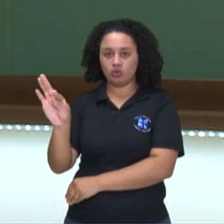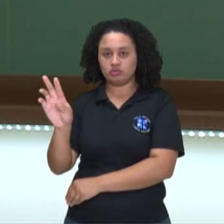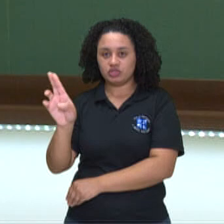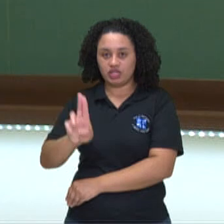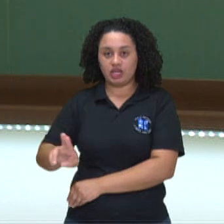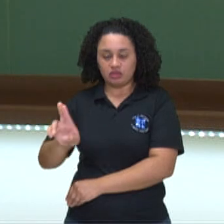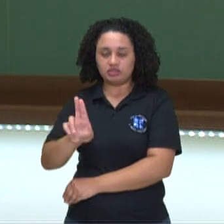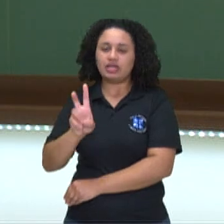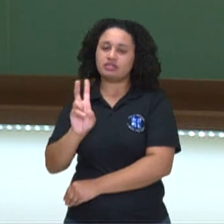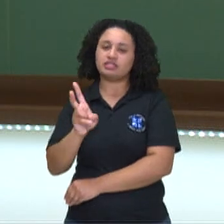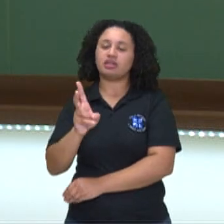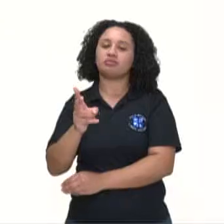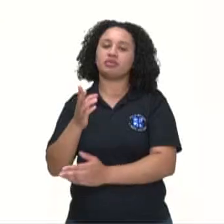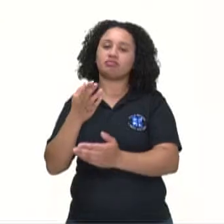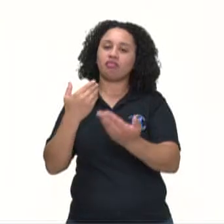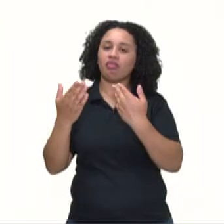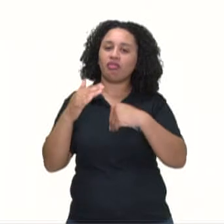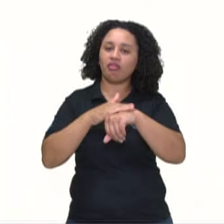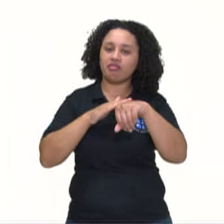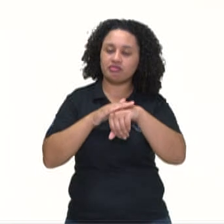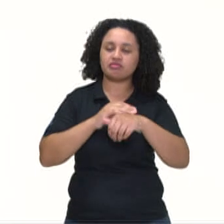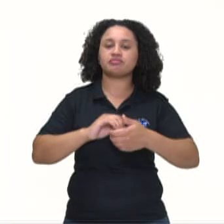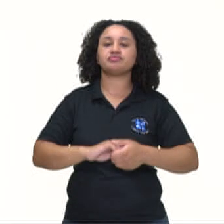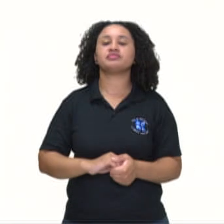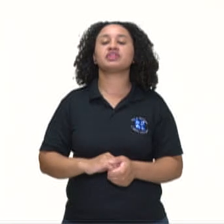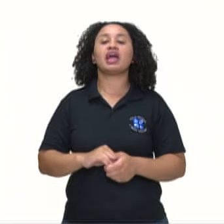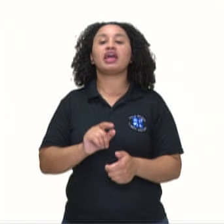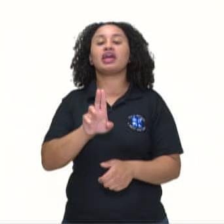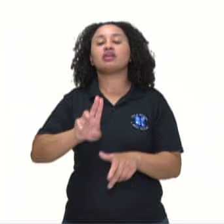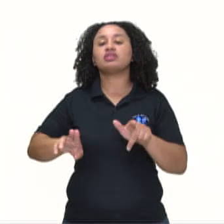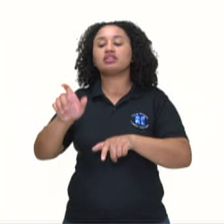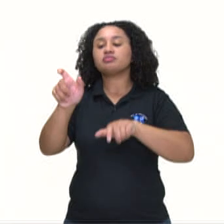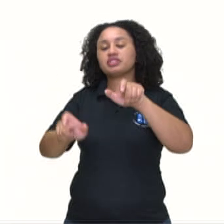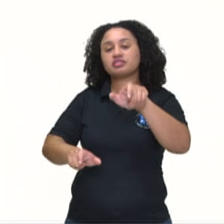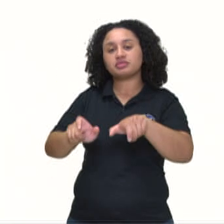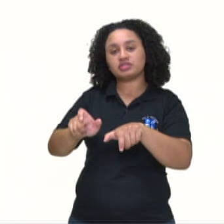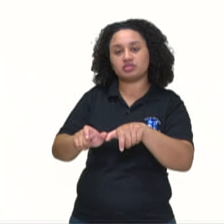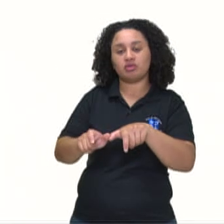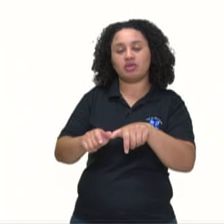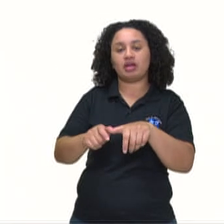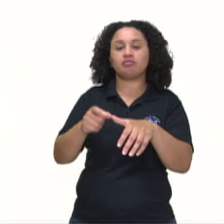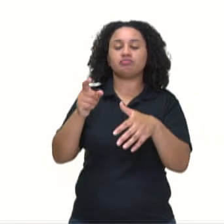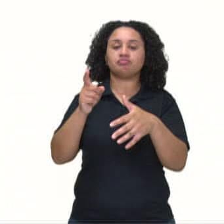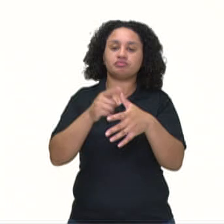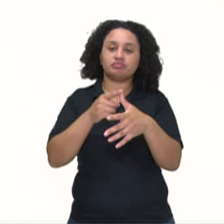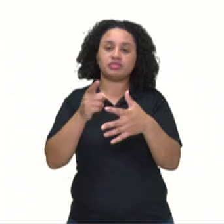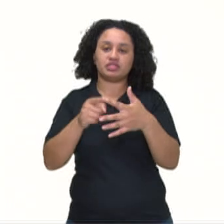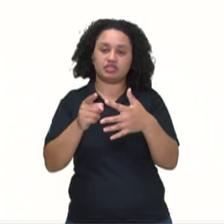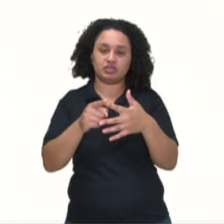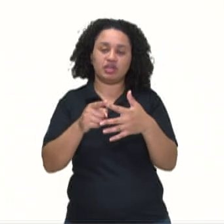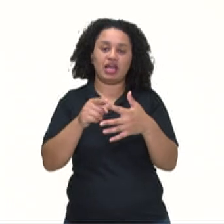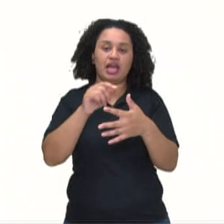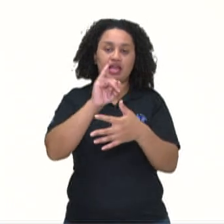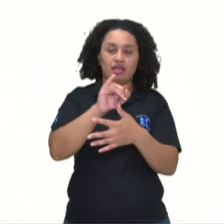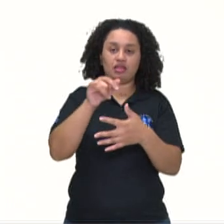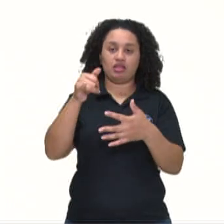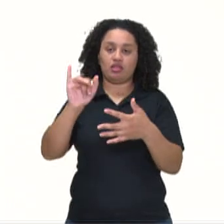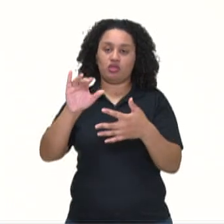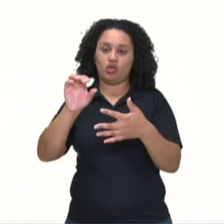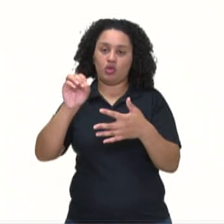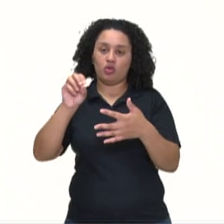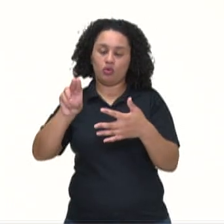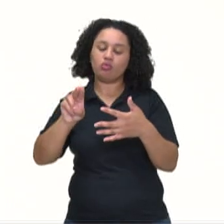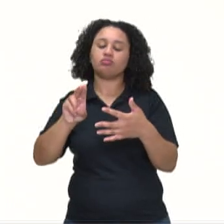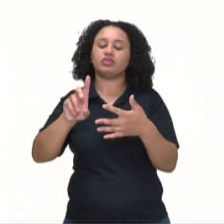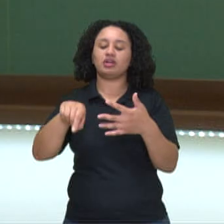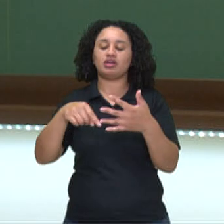dentro da conversação, e é usada para as pessoas, primeira e segunda do singular, I e you, e as pessoas do